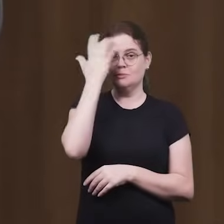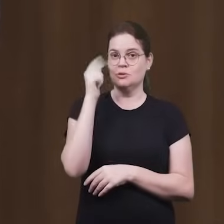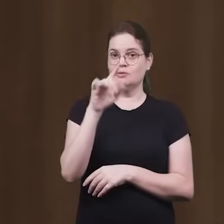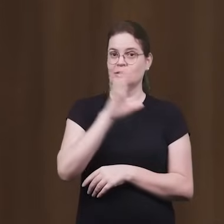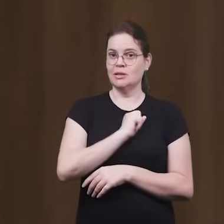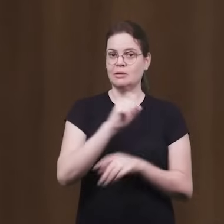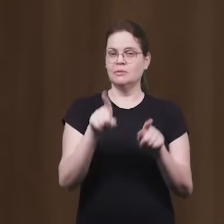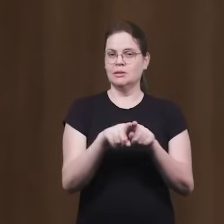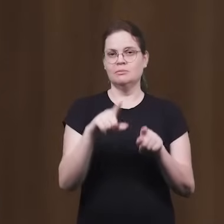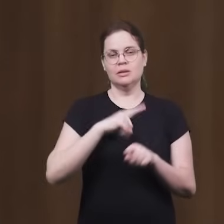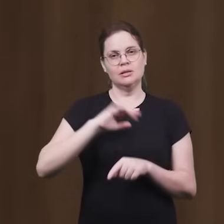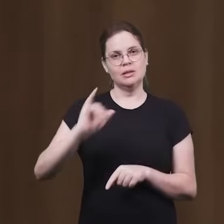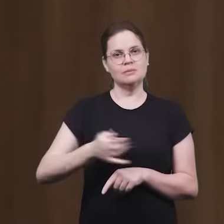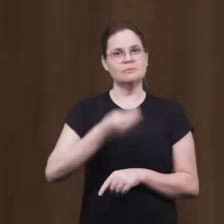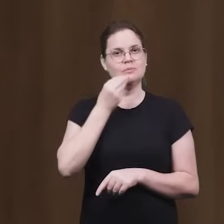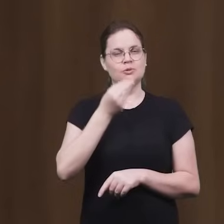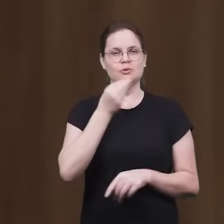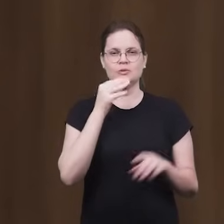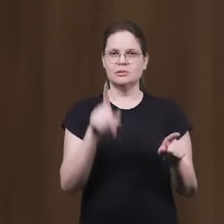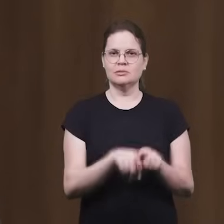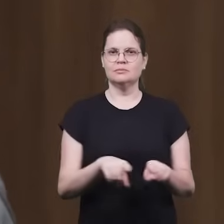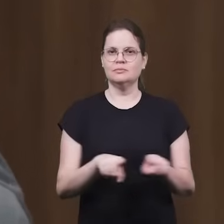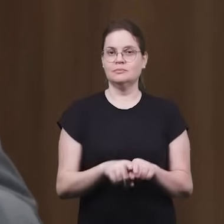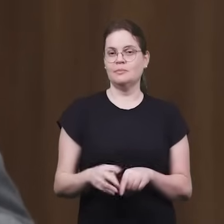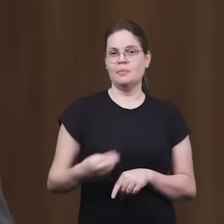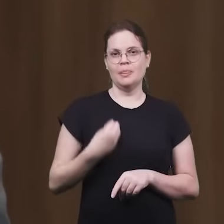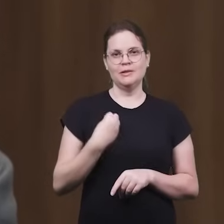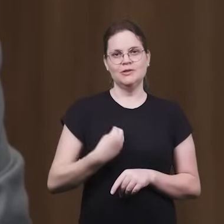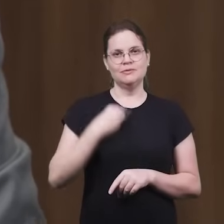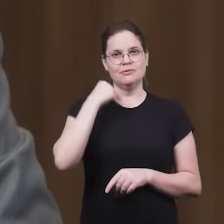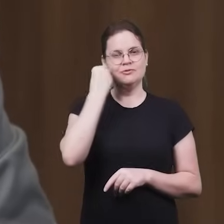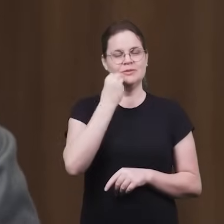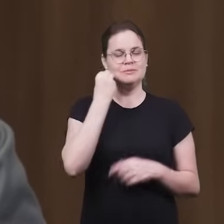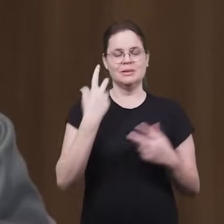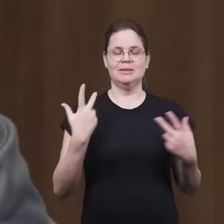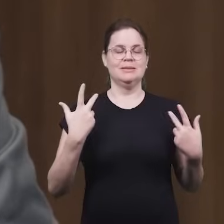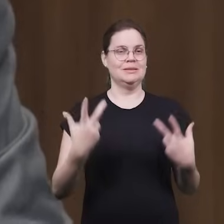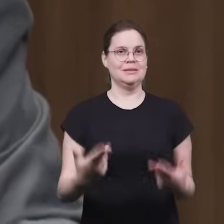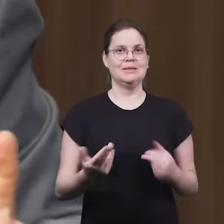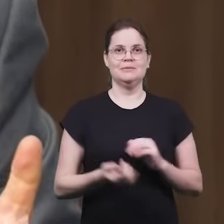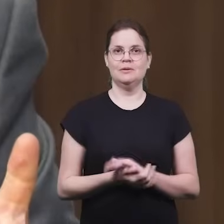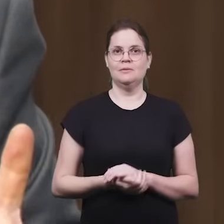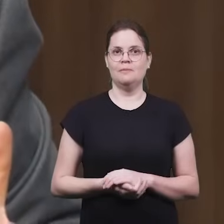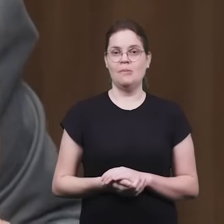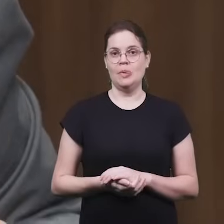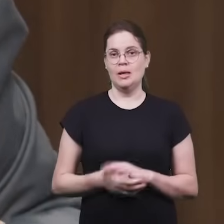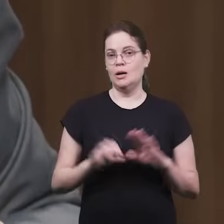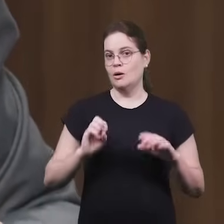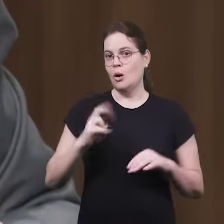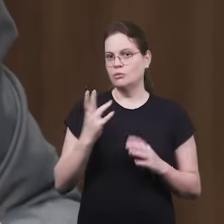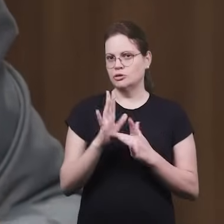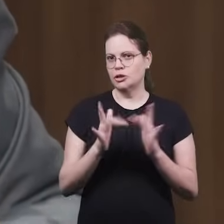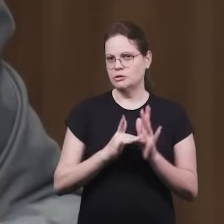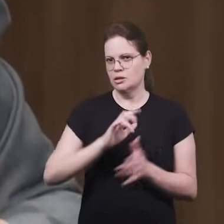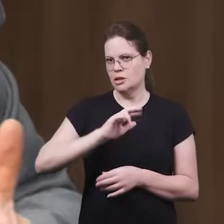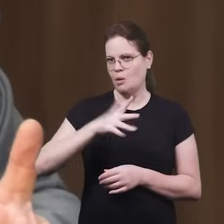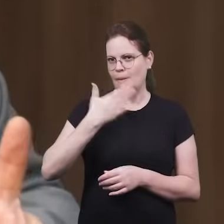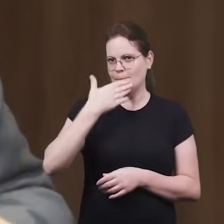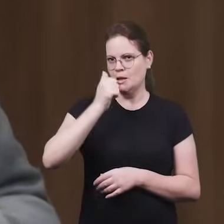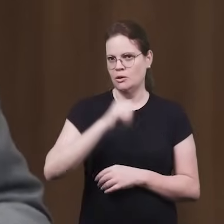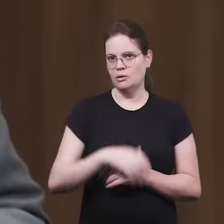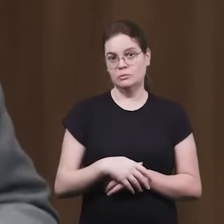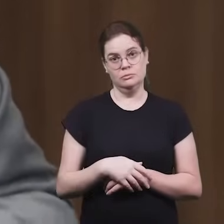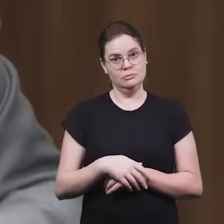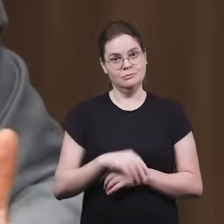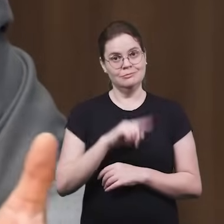ama também tenham a oportunidade de viver a mesma experiência que você vive. Ou Jesus não é a melhor coisa para você? Então,